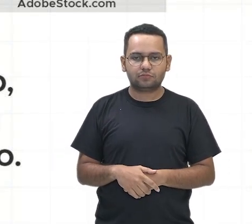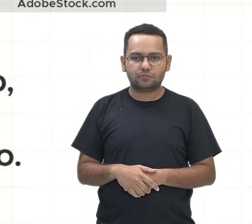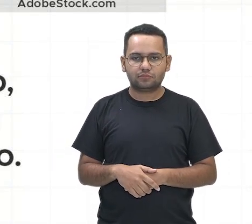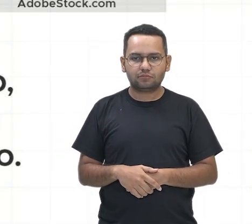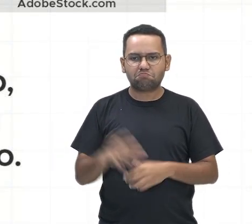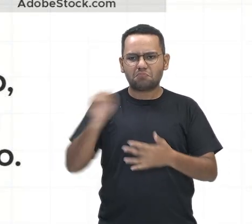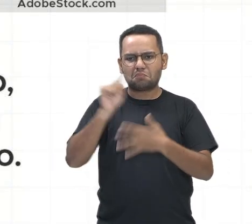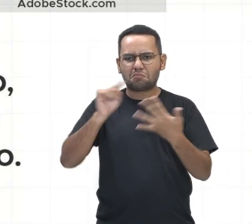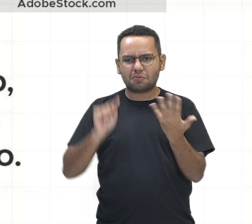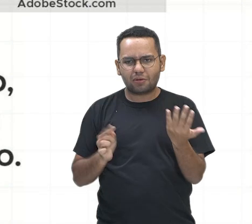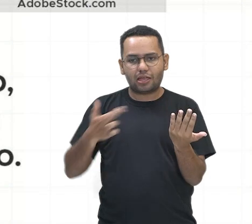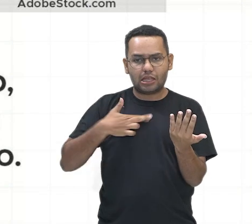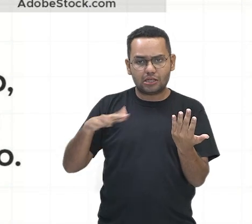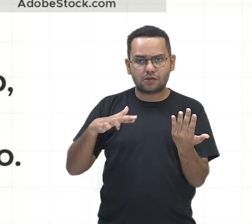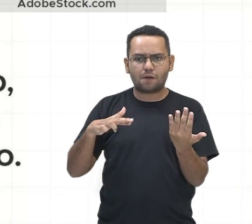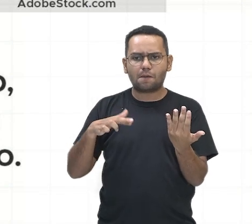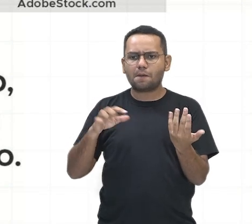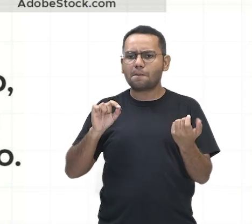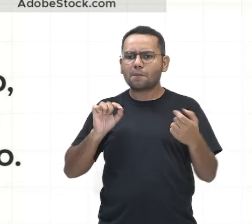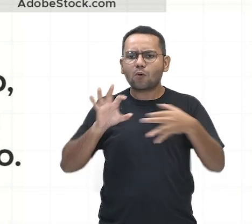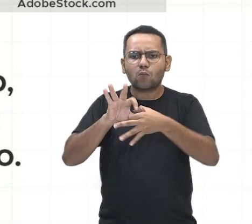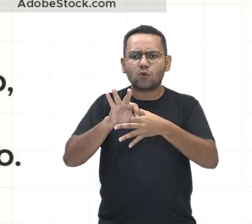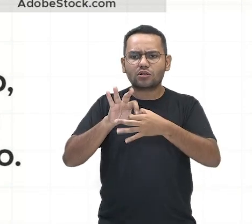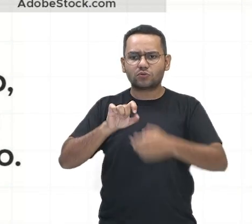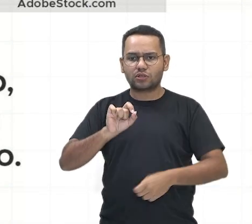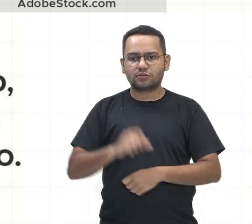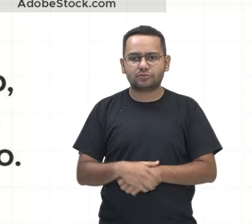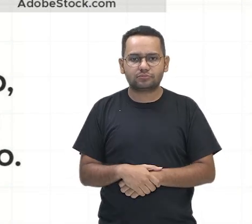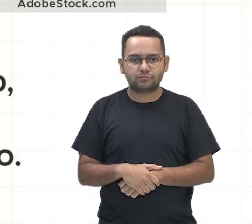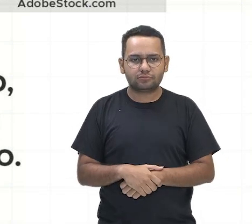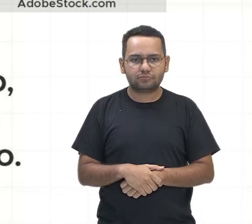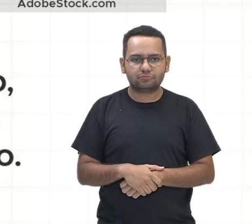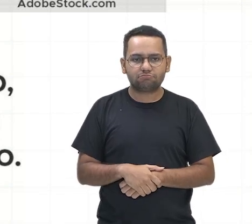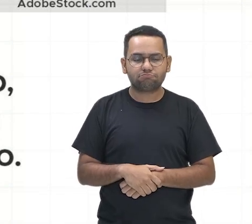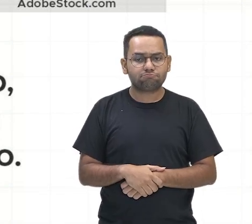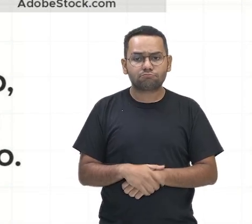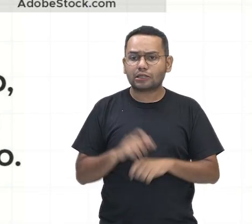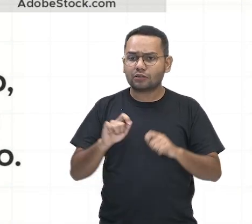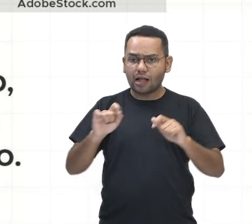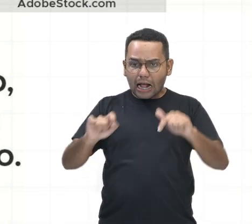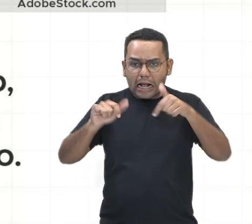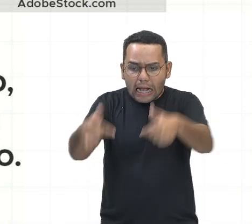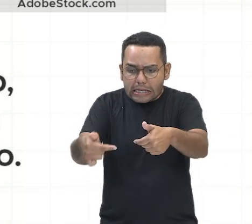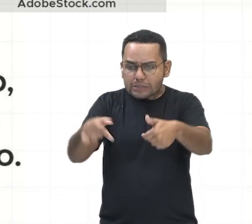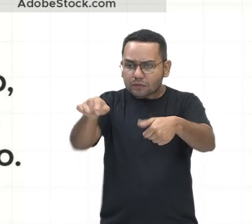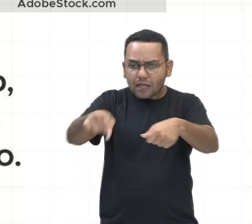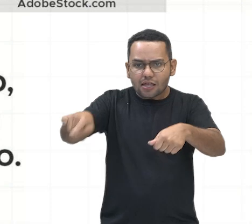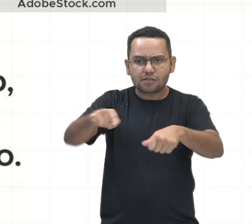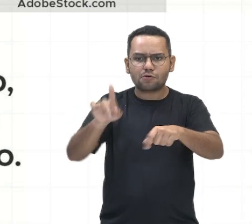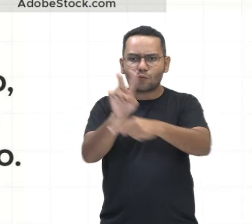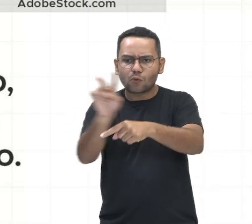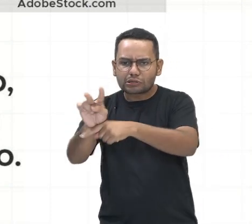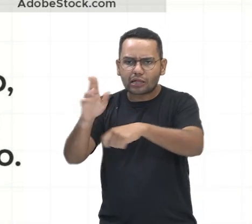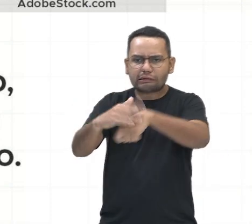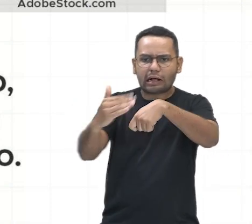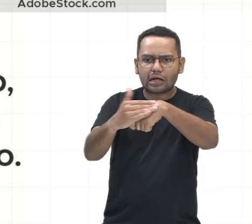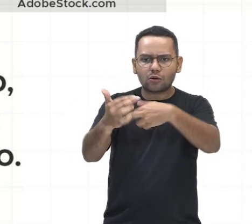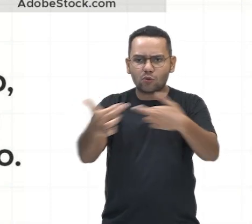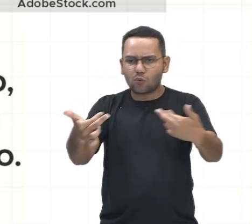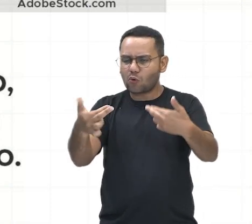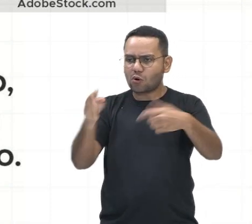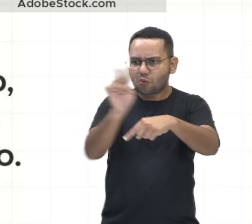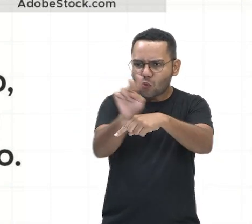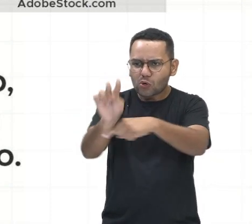na verdade vai te fazer tratar as pessoas como você deve ser tratada. Toda